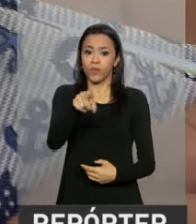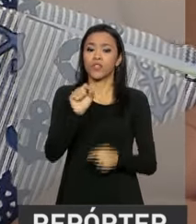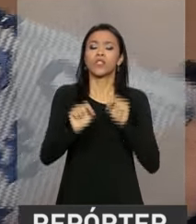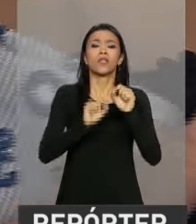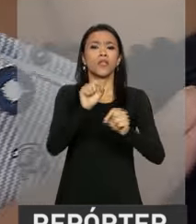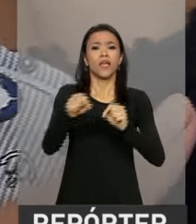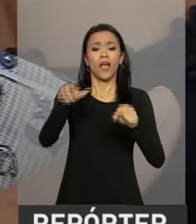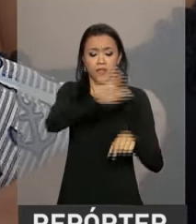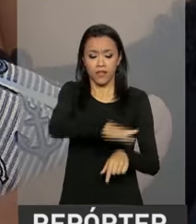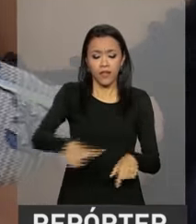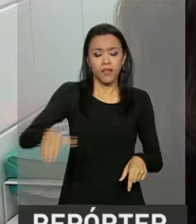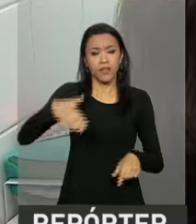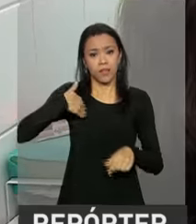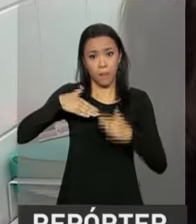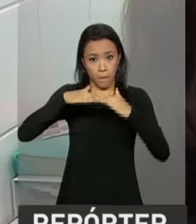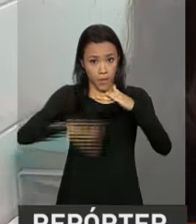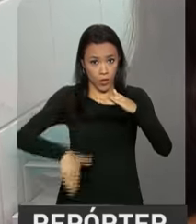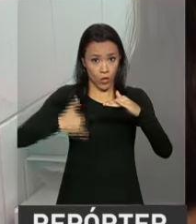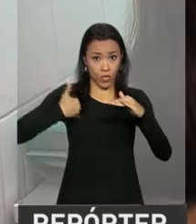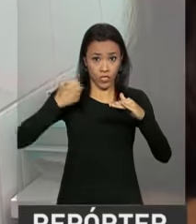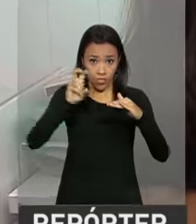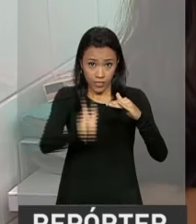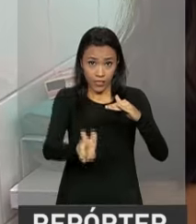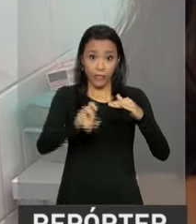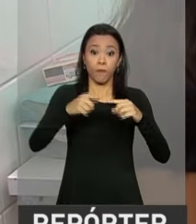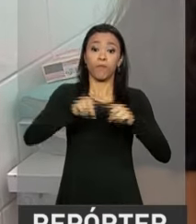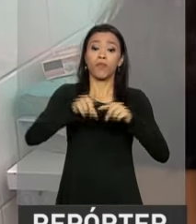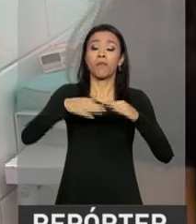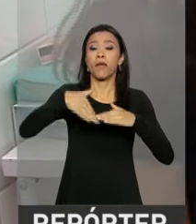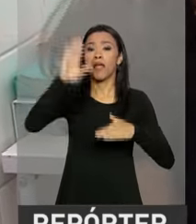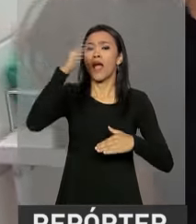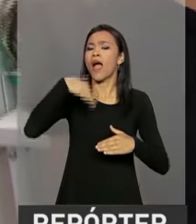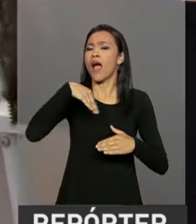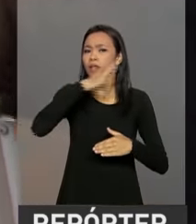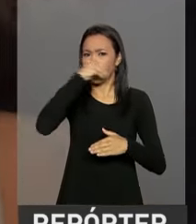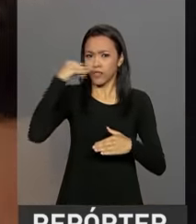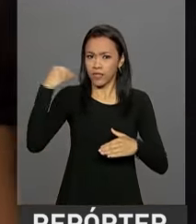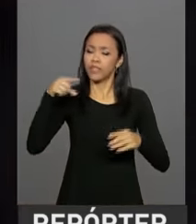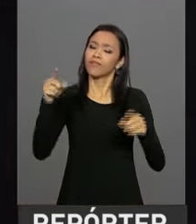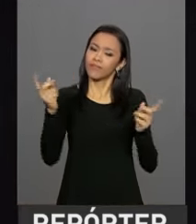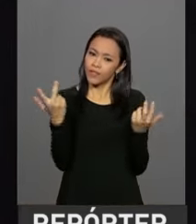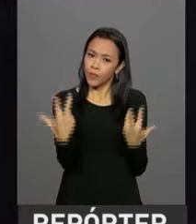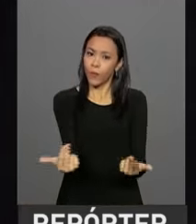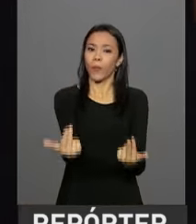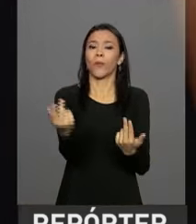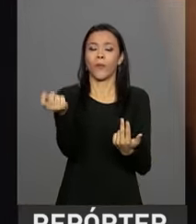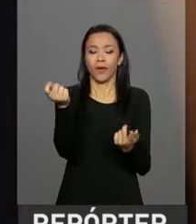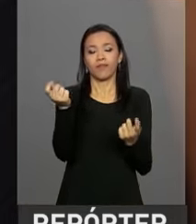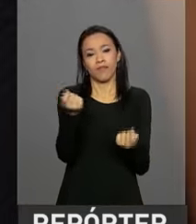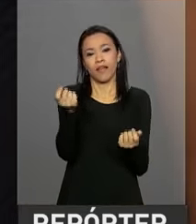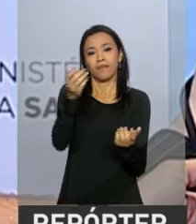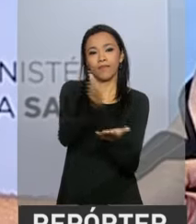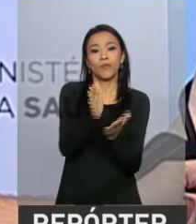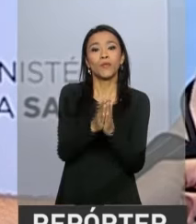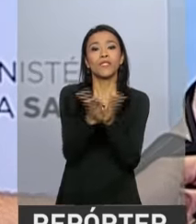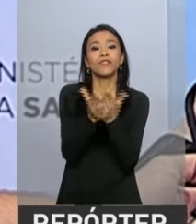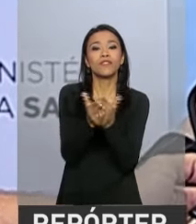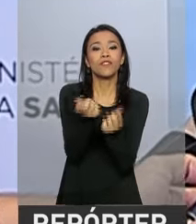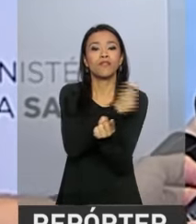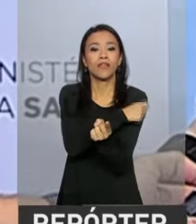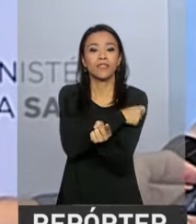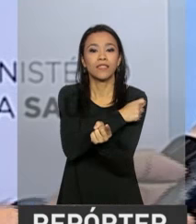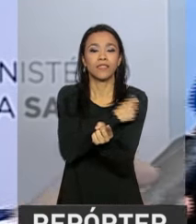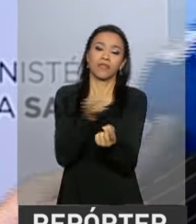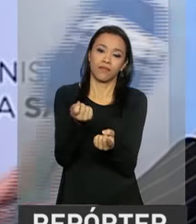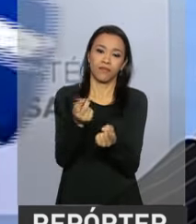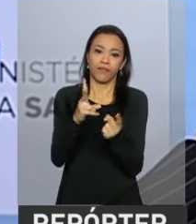das crianças menores de 5 anos, os adolescentes de 9 a 15 anos incompletos também vão poder botar a caderneta em dia. O objetivo